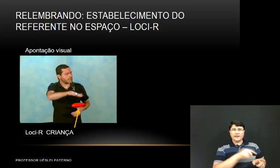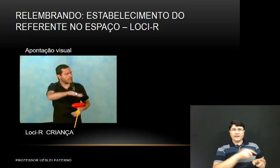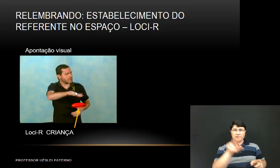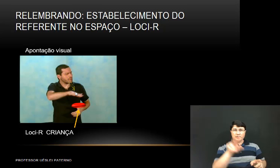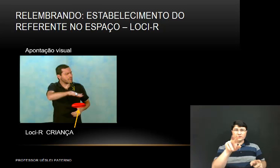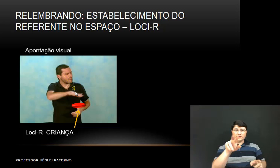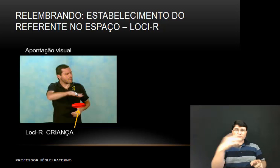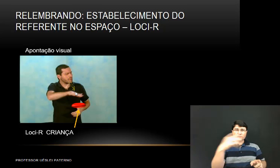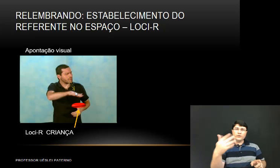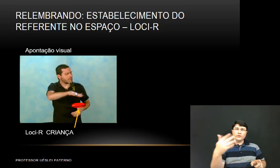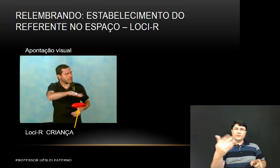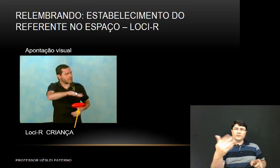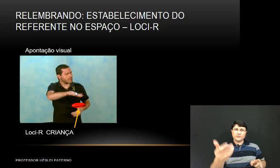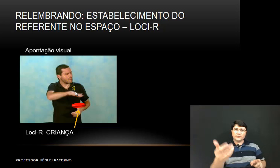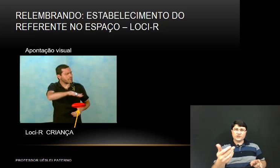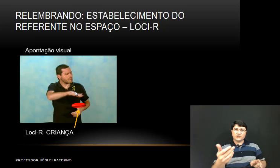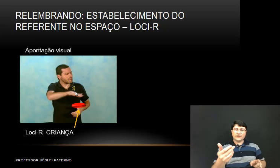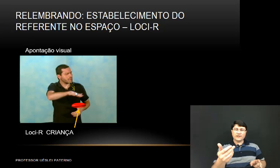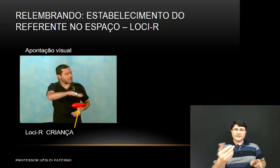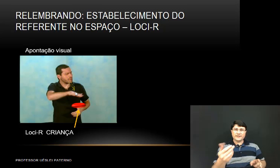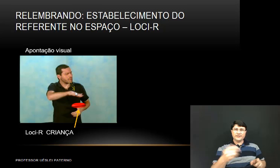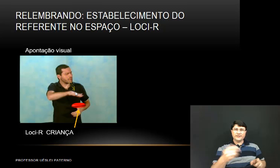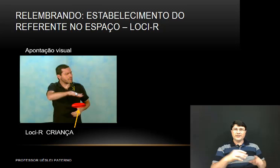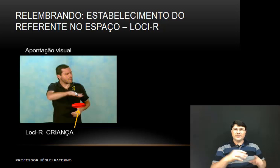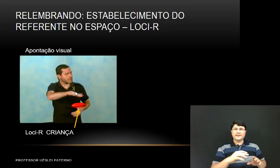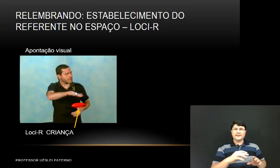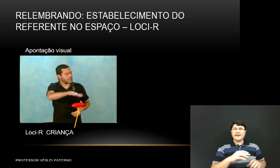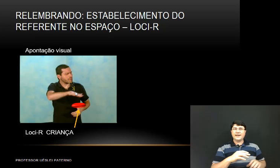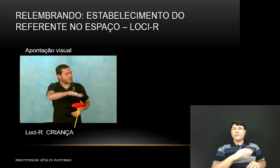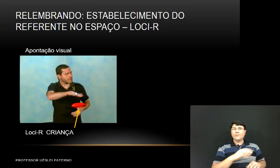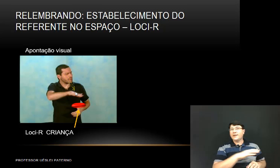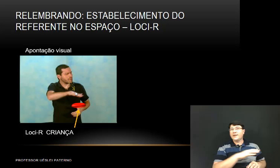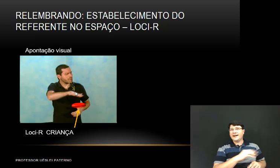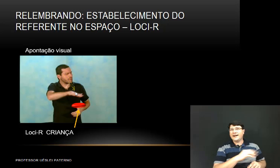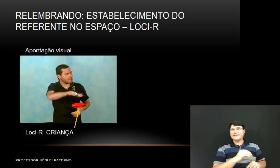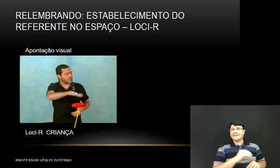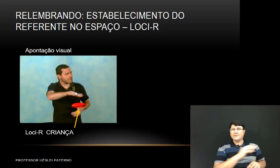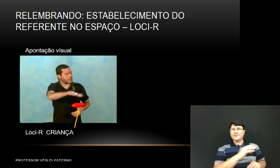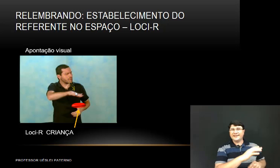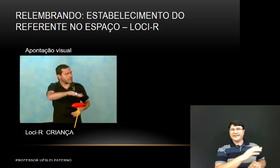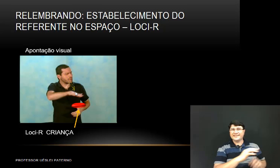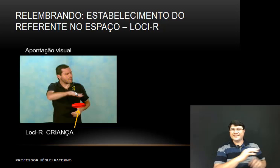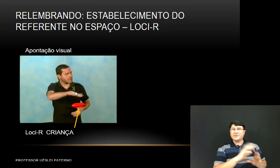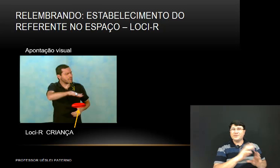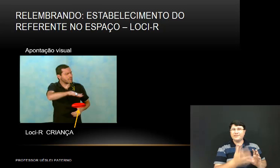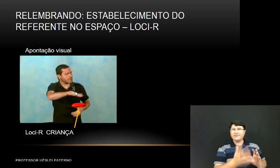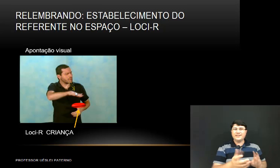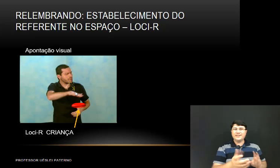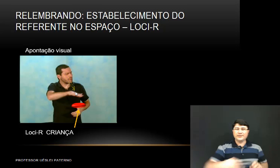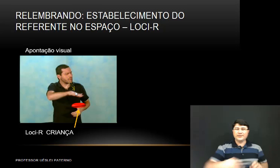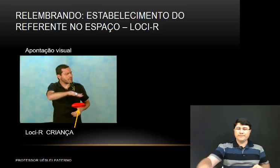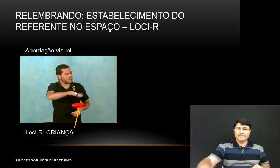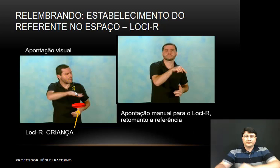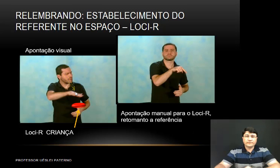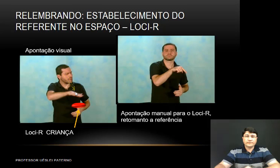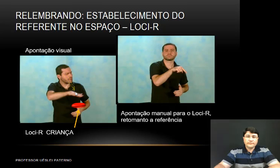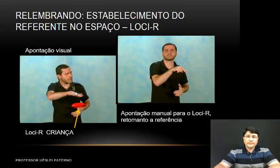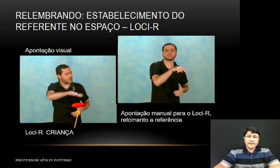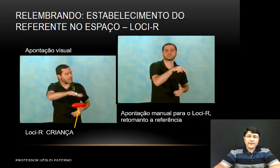não olha, está olhando, continua olhando para a pessoa que a gente está conversando, daí é uma casa, uma criança, é o indefinido,